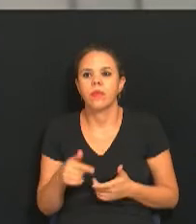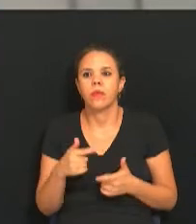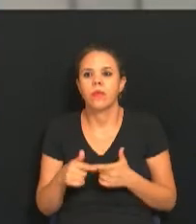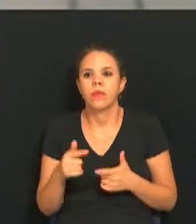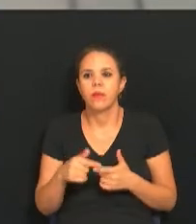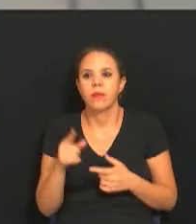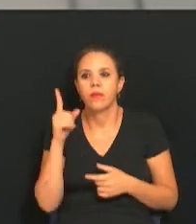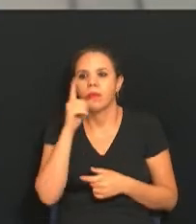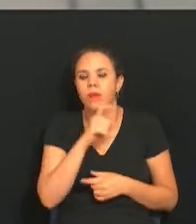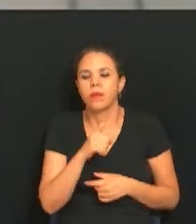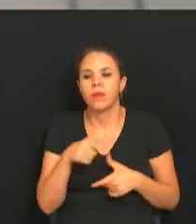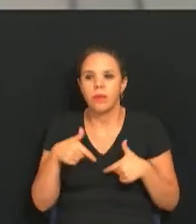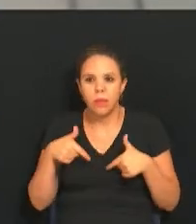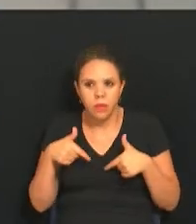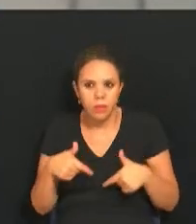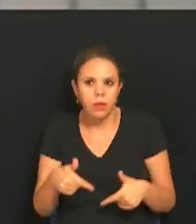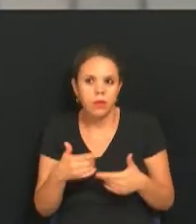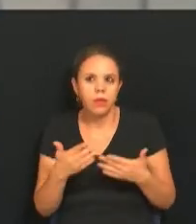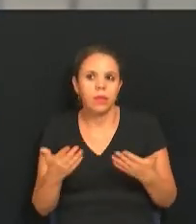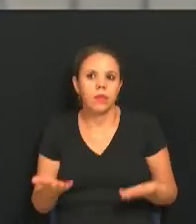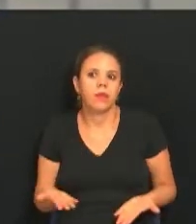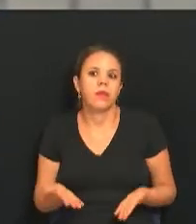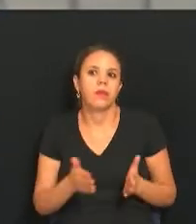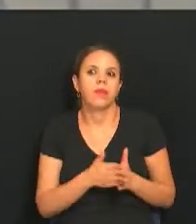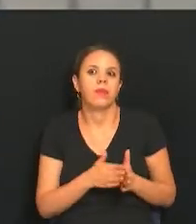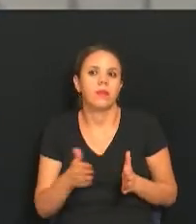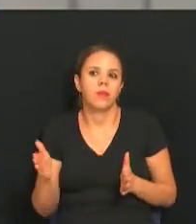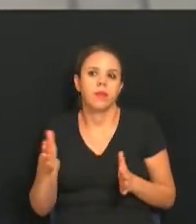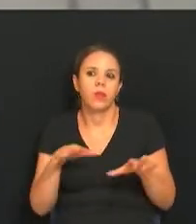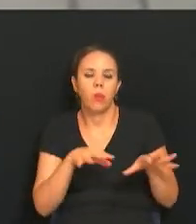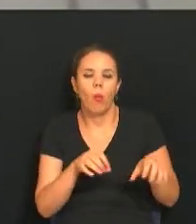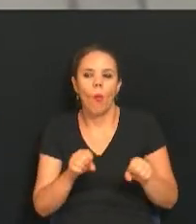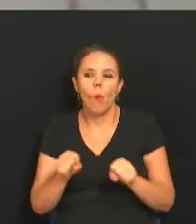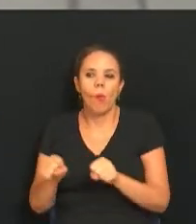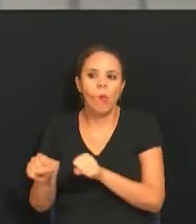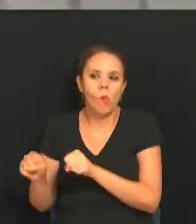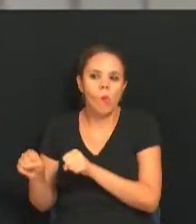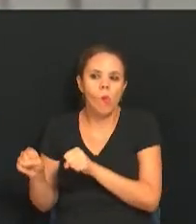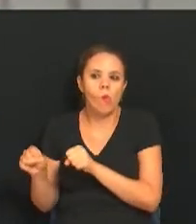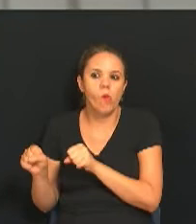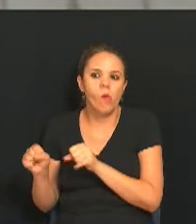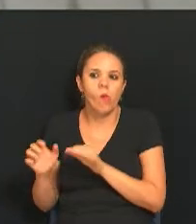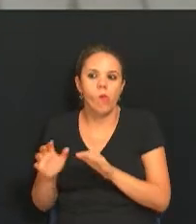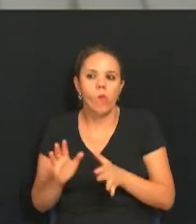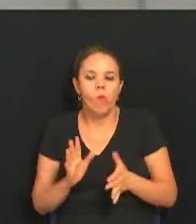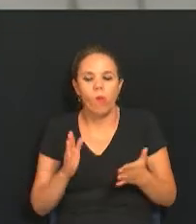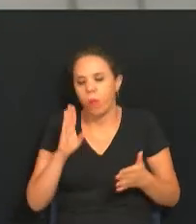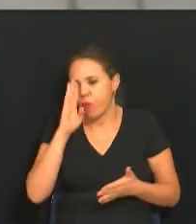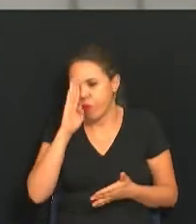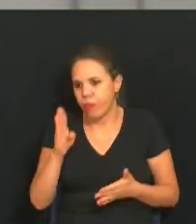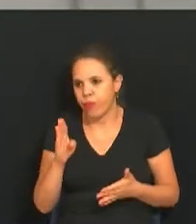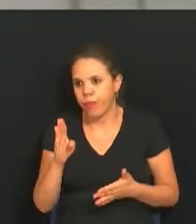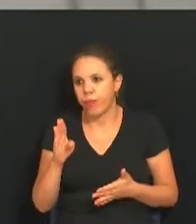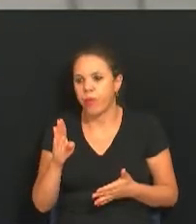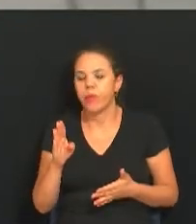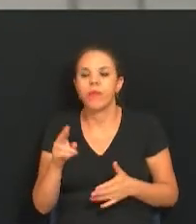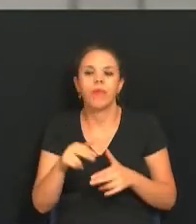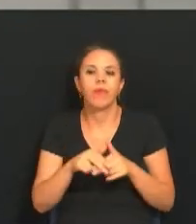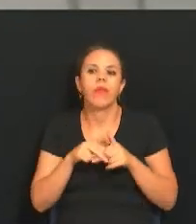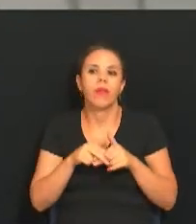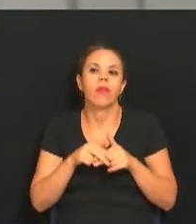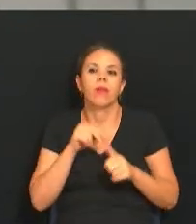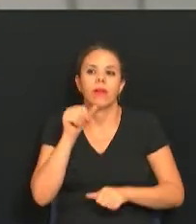difícil de ser enfrentado nos períodos de estiagem, de seca, principalmente que, por razão das